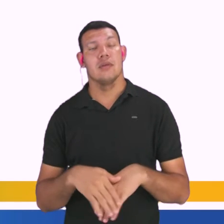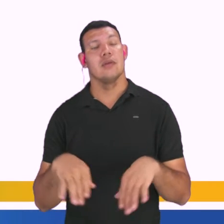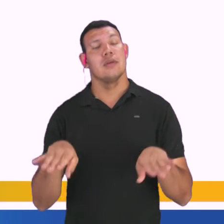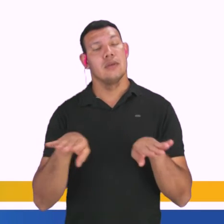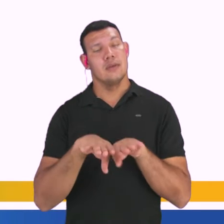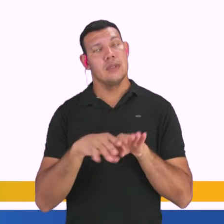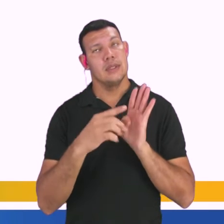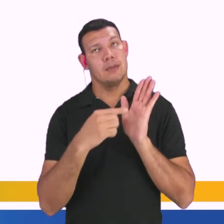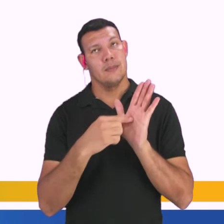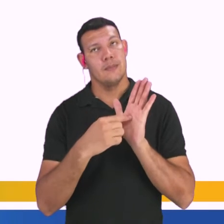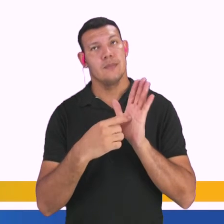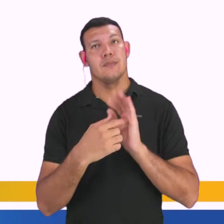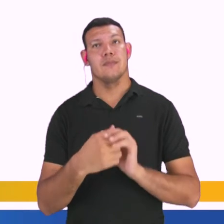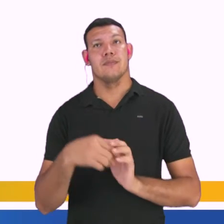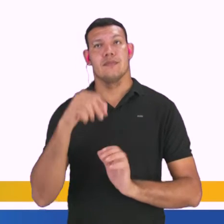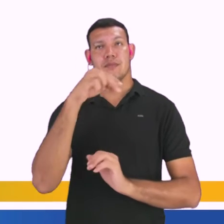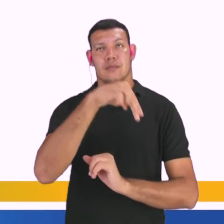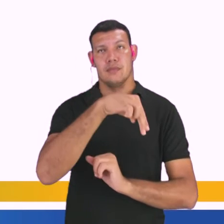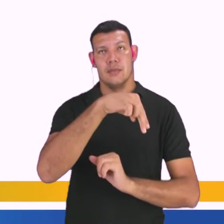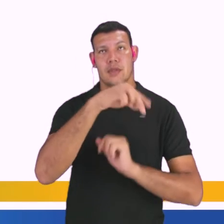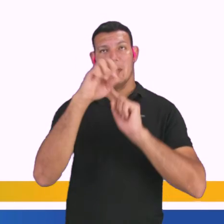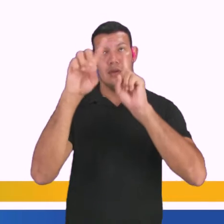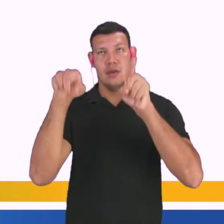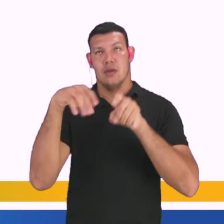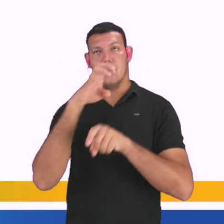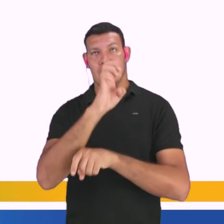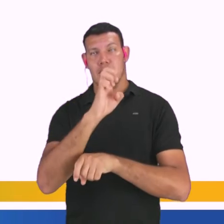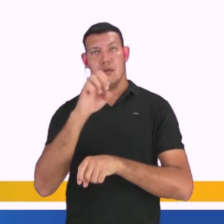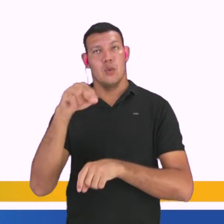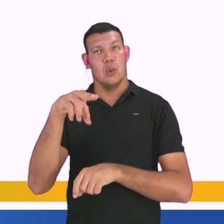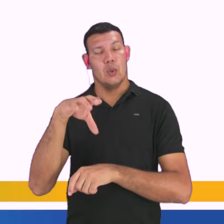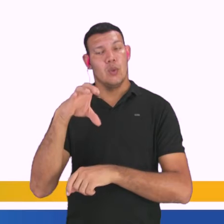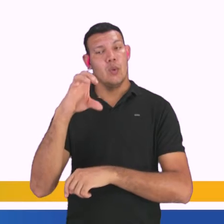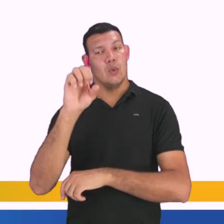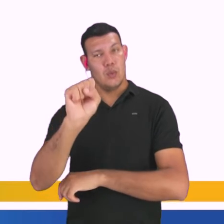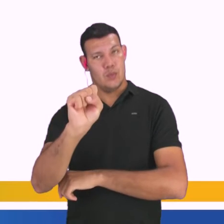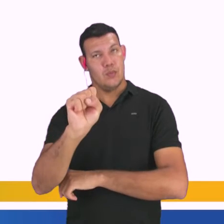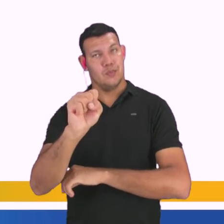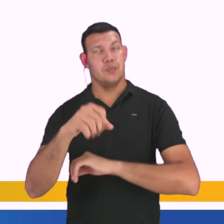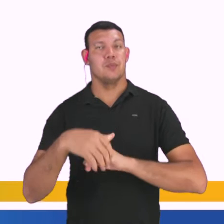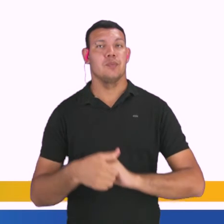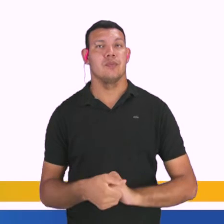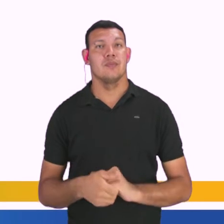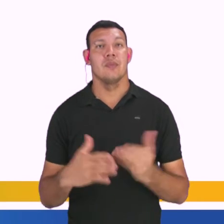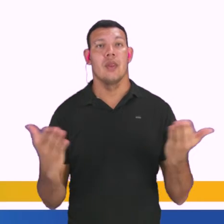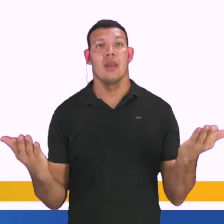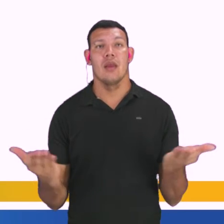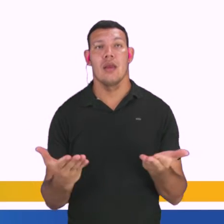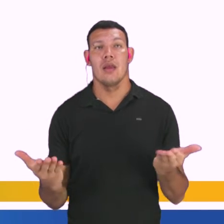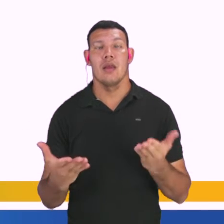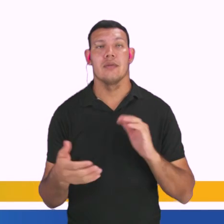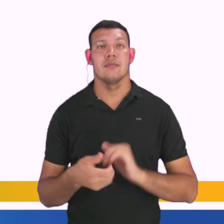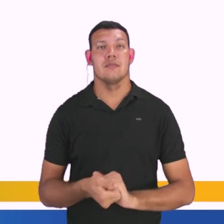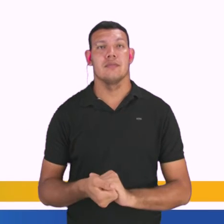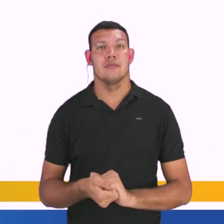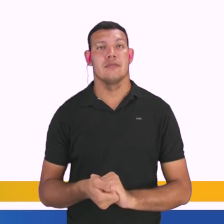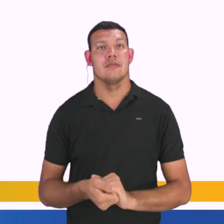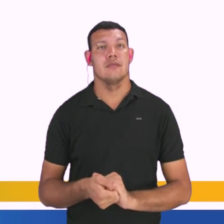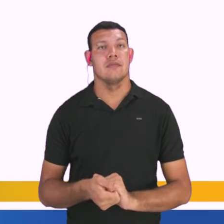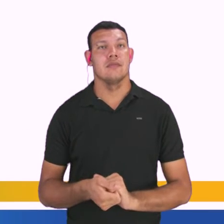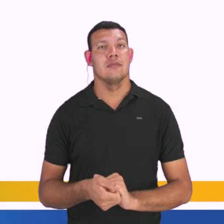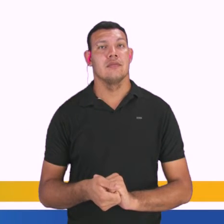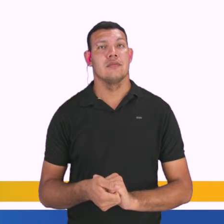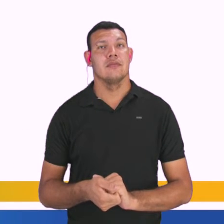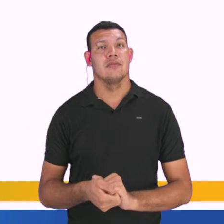então n do espaço amostral igual a de eventos = 8 e agora nós vamos